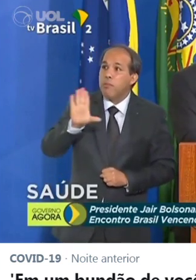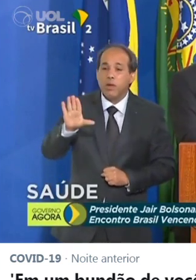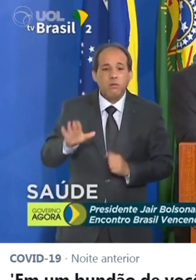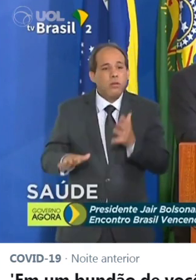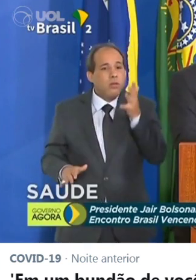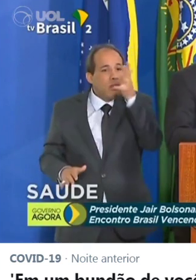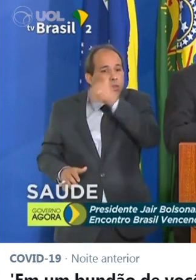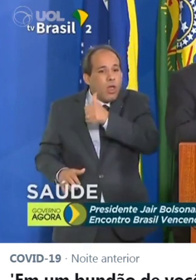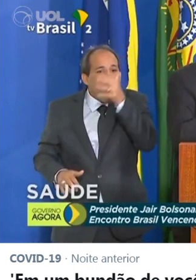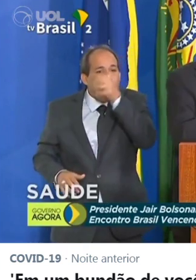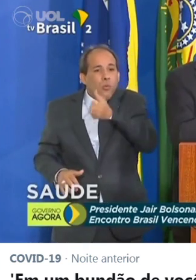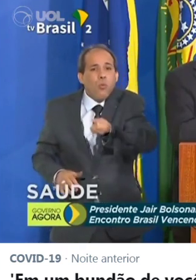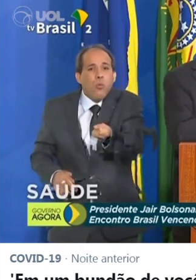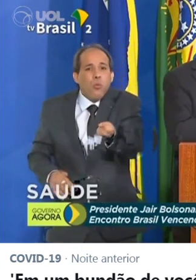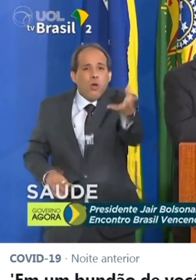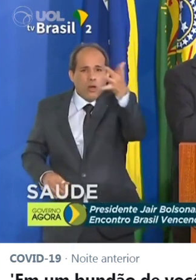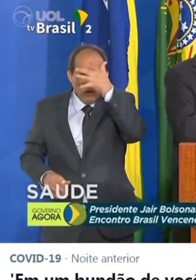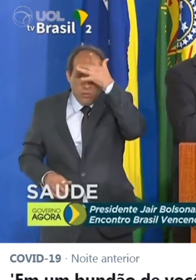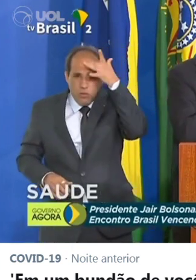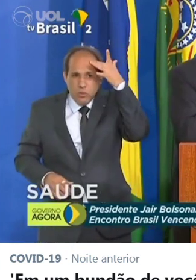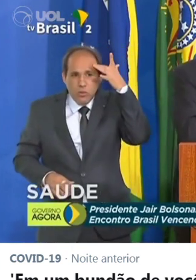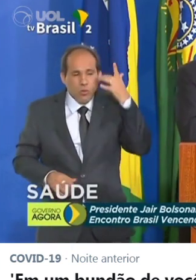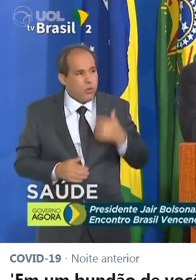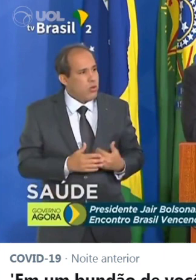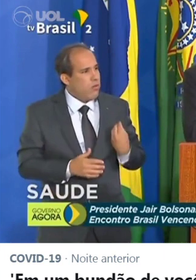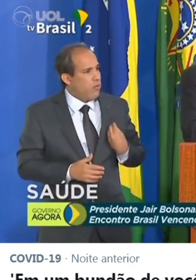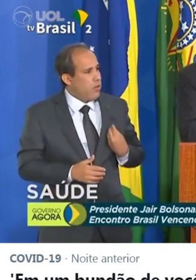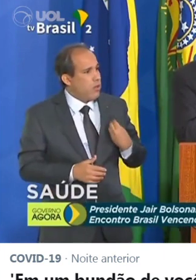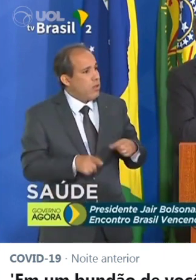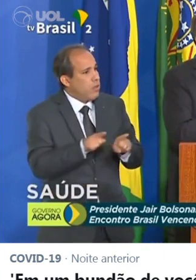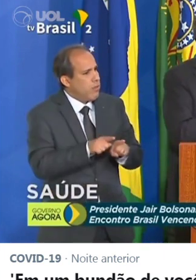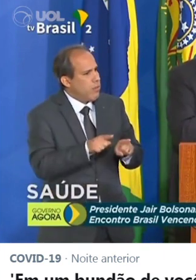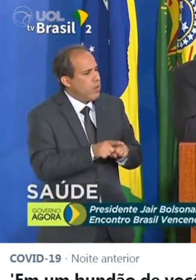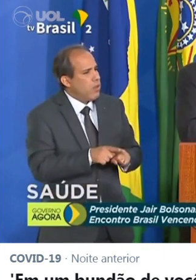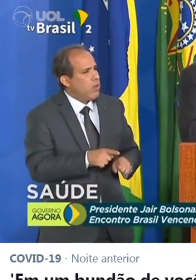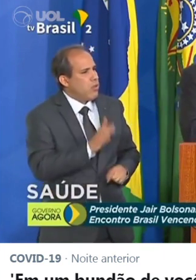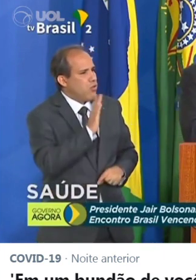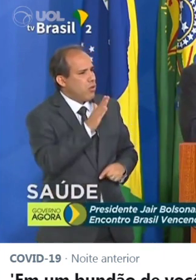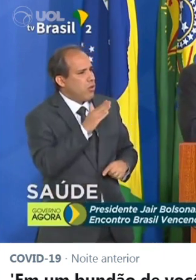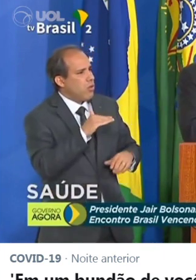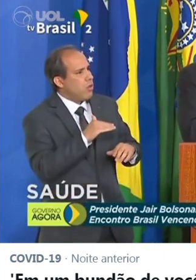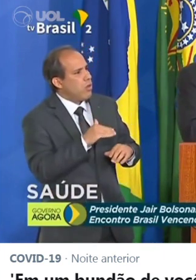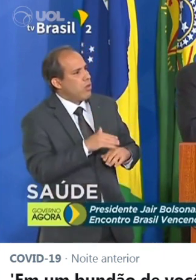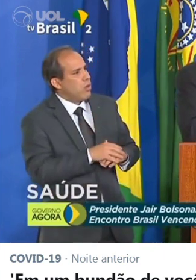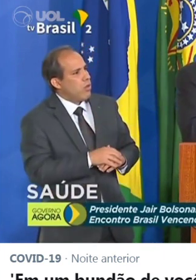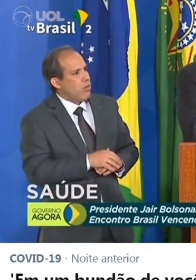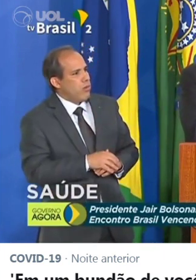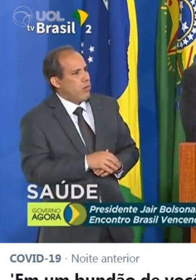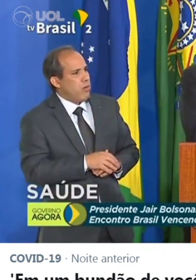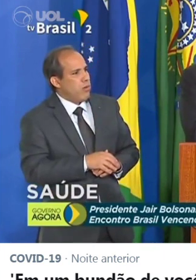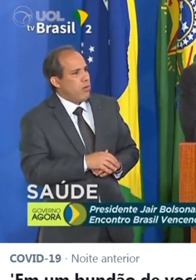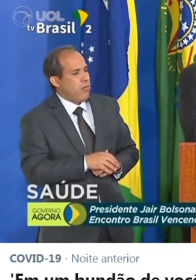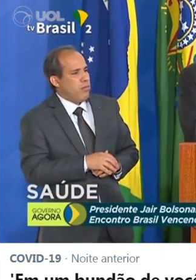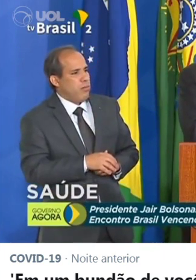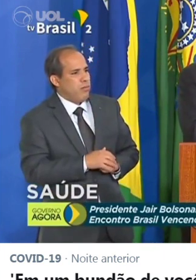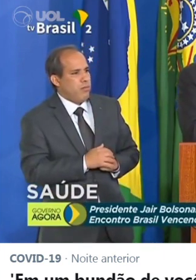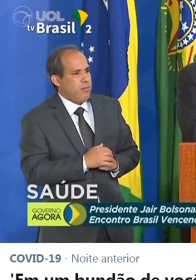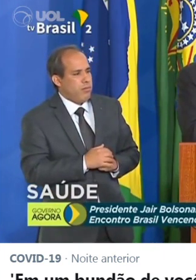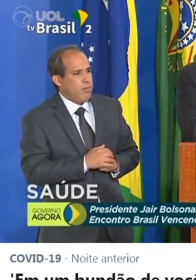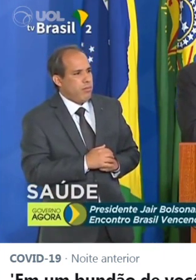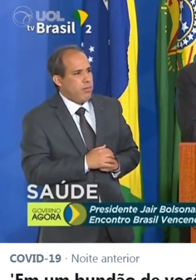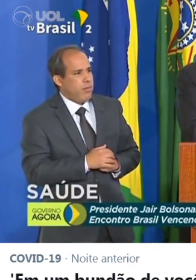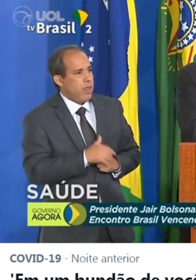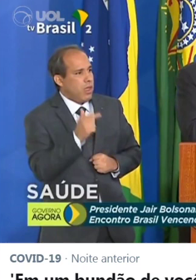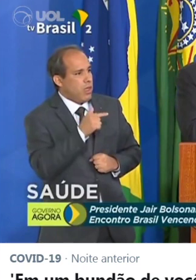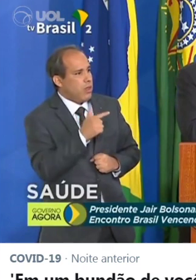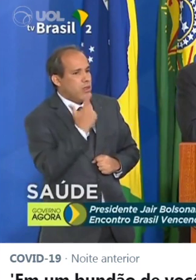muitas vidas. Eu até mandei um meu ajudante de ordem pegar essa medalhinha aqui, que essa aqui chama-se Medalha do Pescador com Palma.